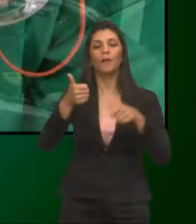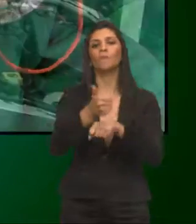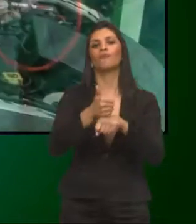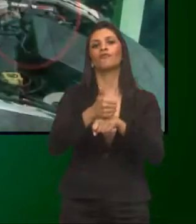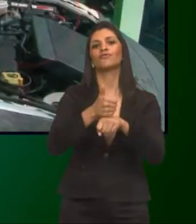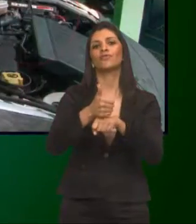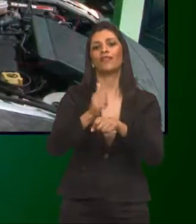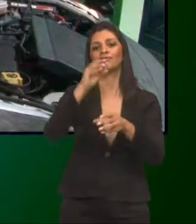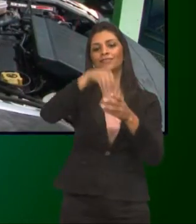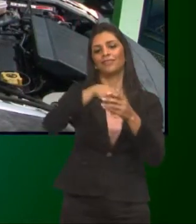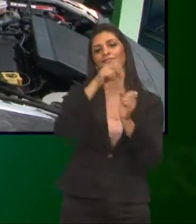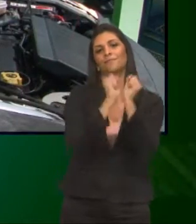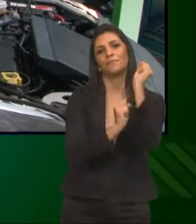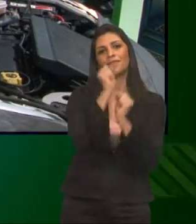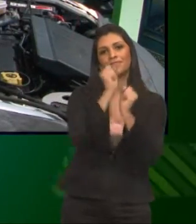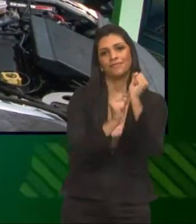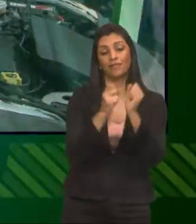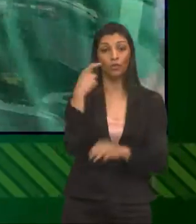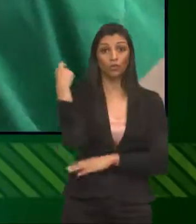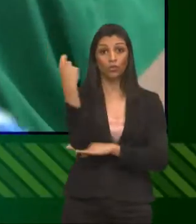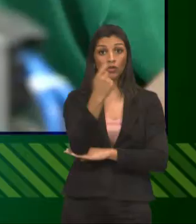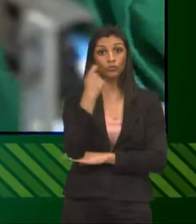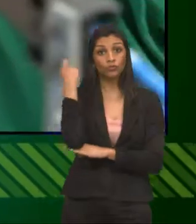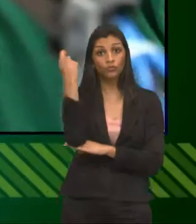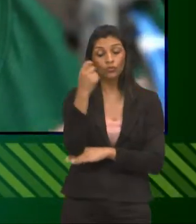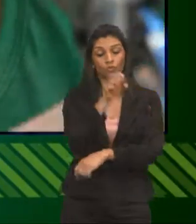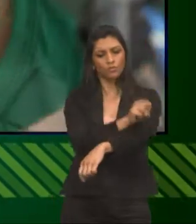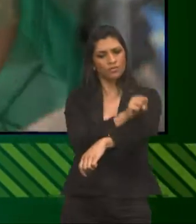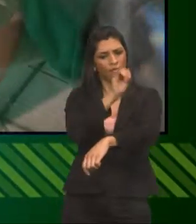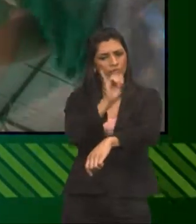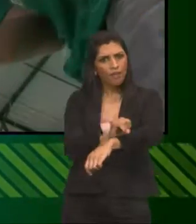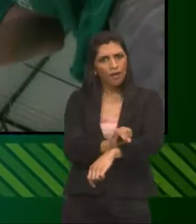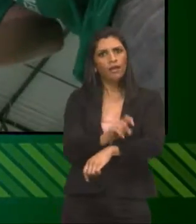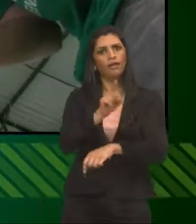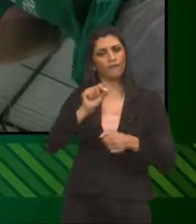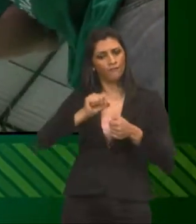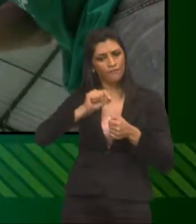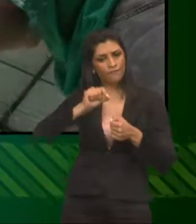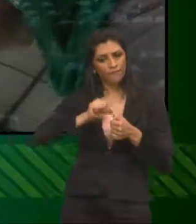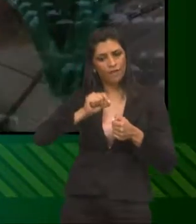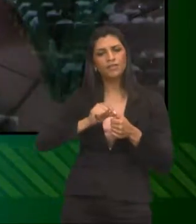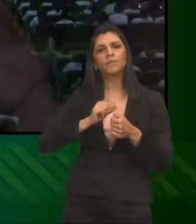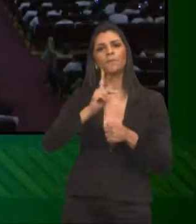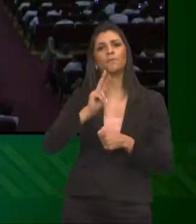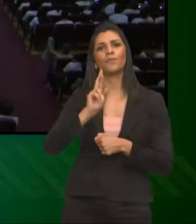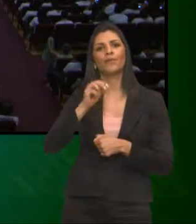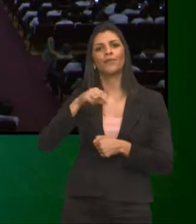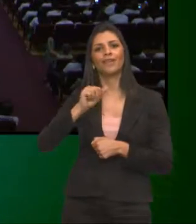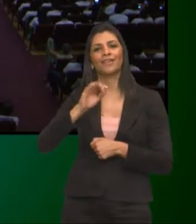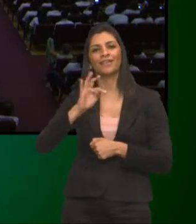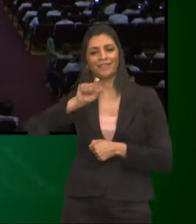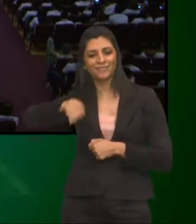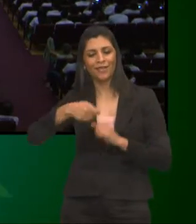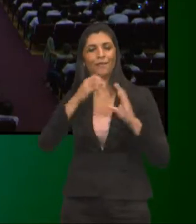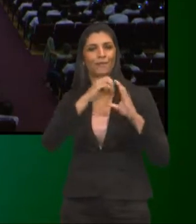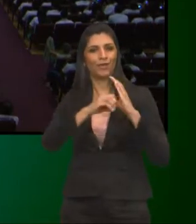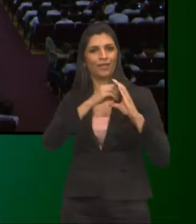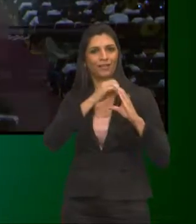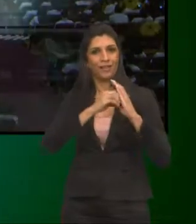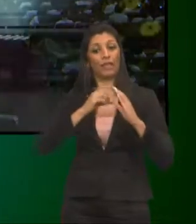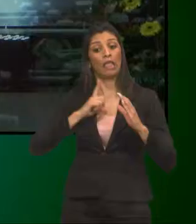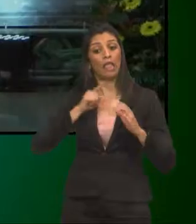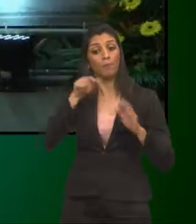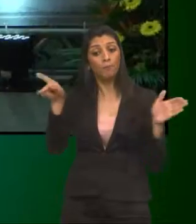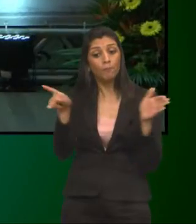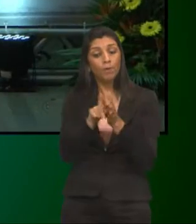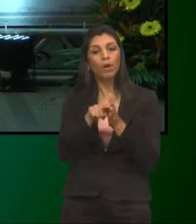de profissionais do setor. No Rio Grande do Sul, o SENAI é um dos executores do Pronatec, o Programa Nacional